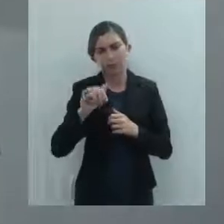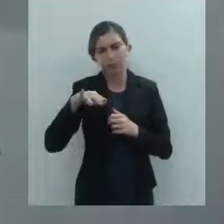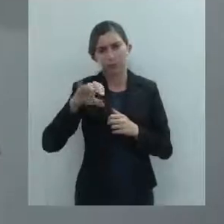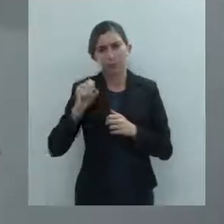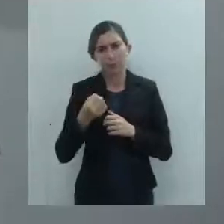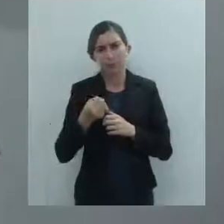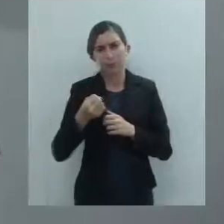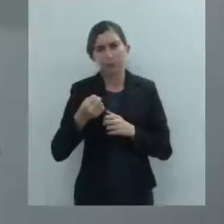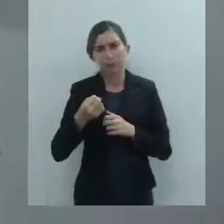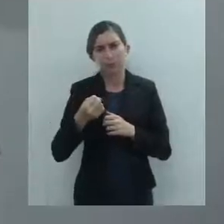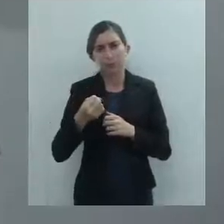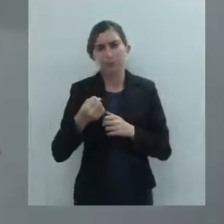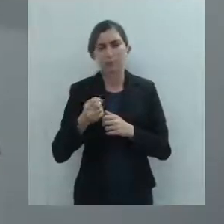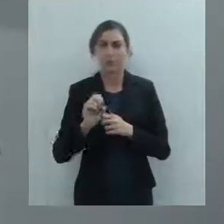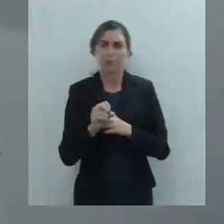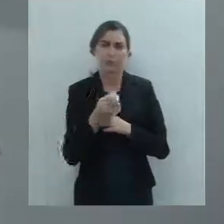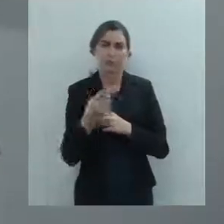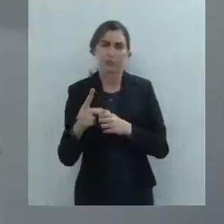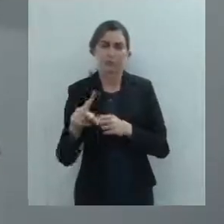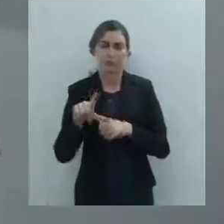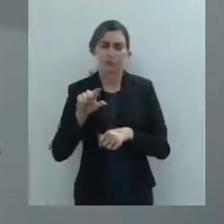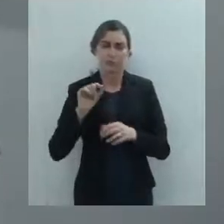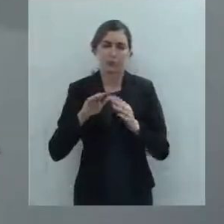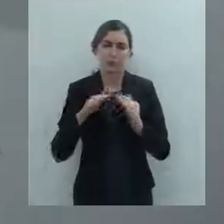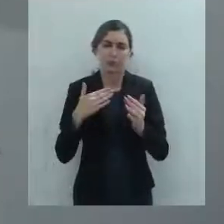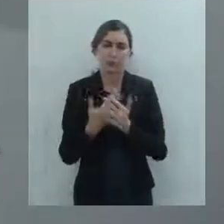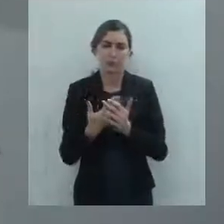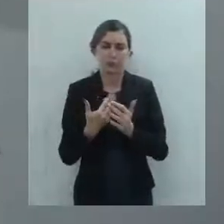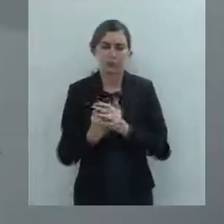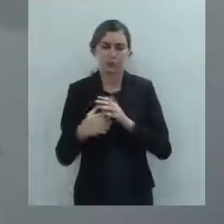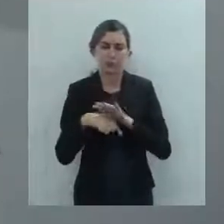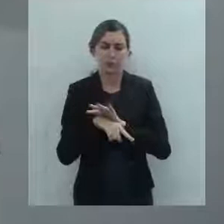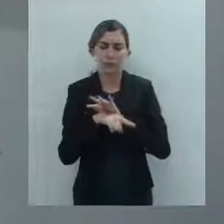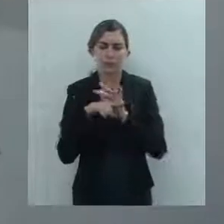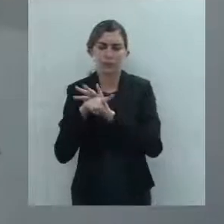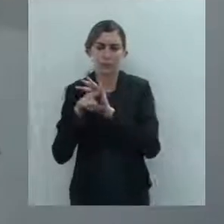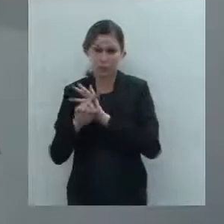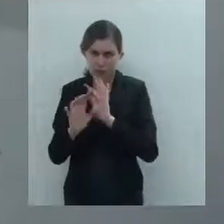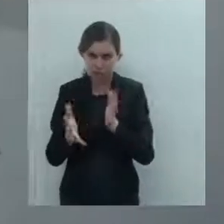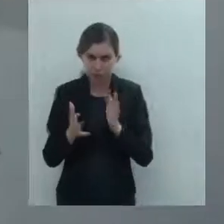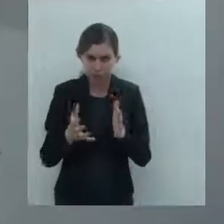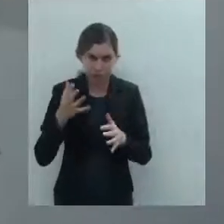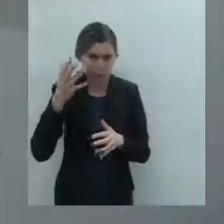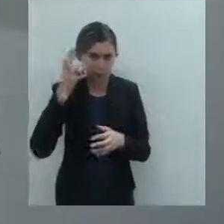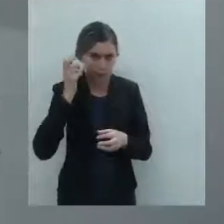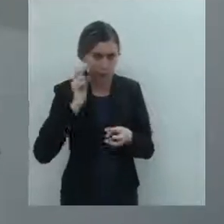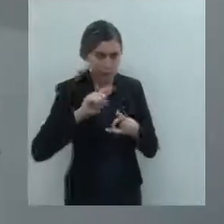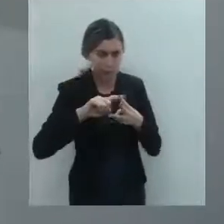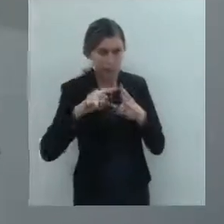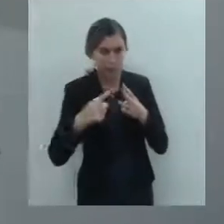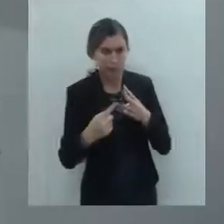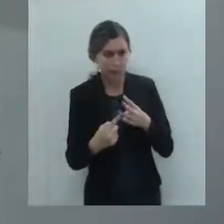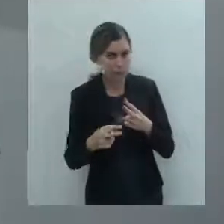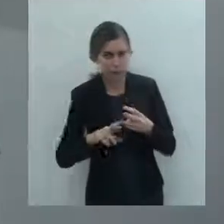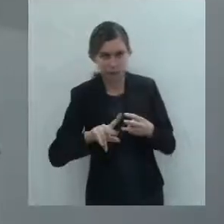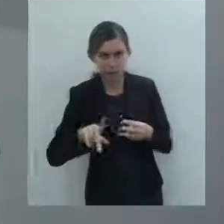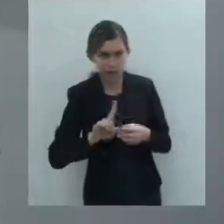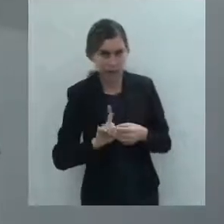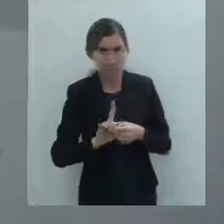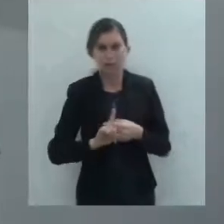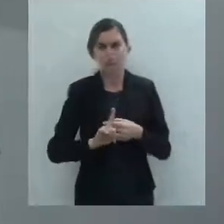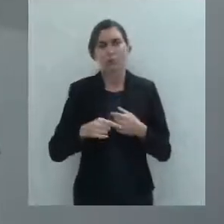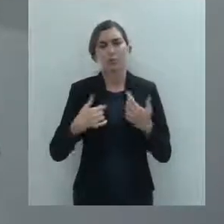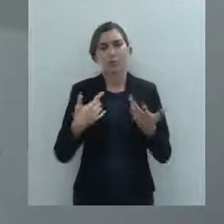o materialismo histórico EA escola dos annales já viu falar essas três correntes não